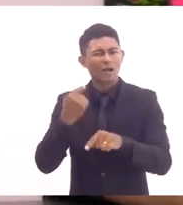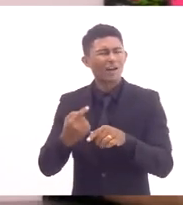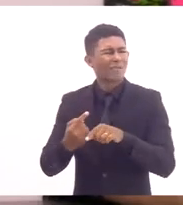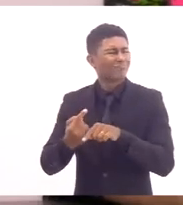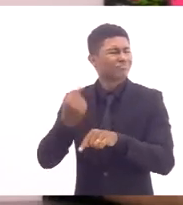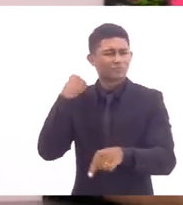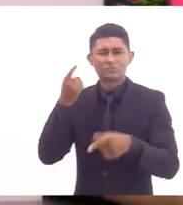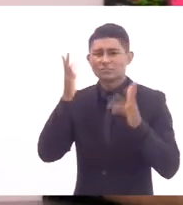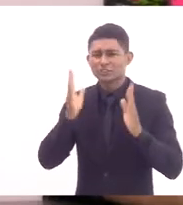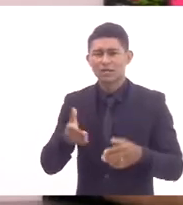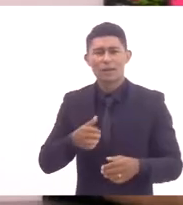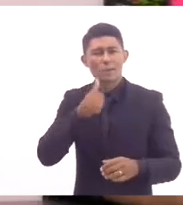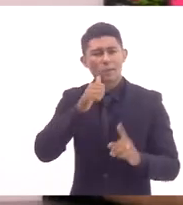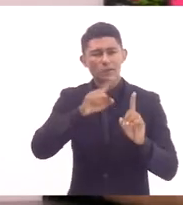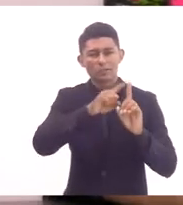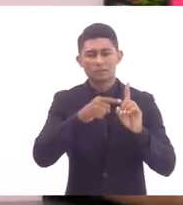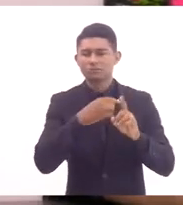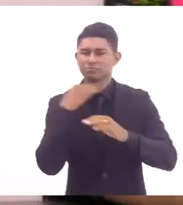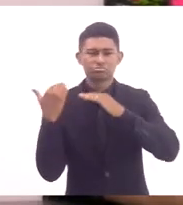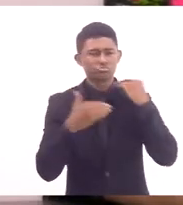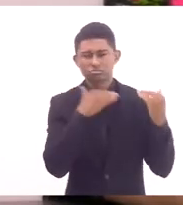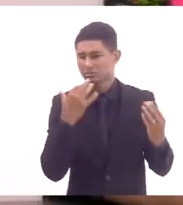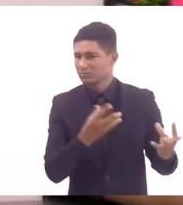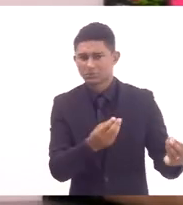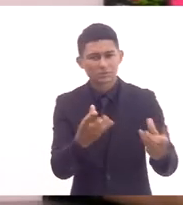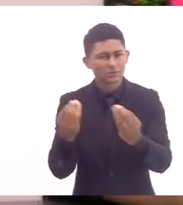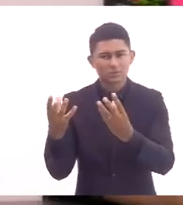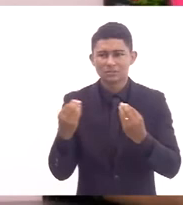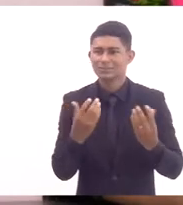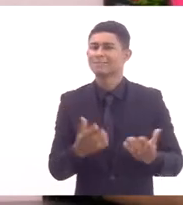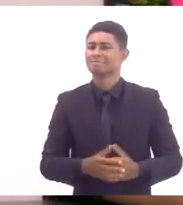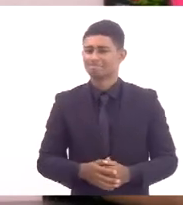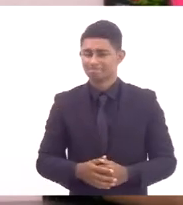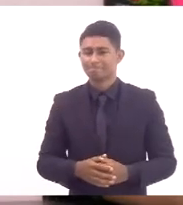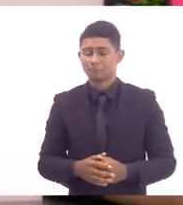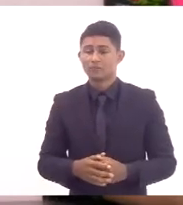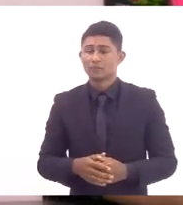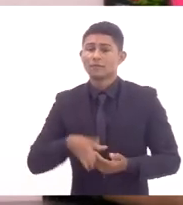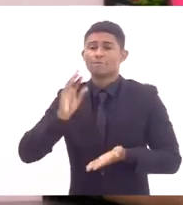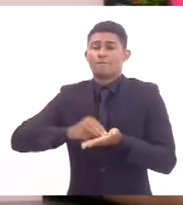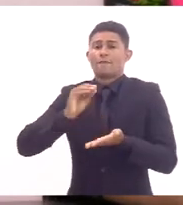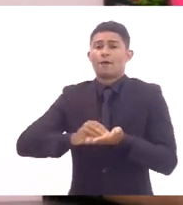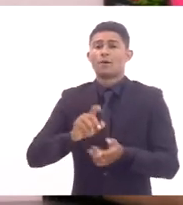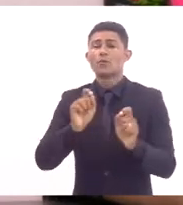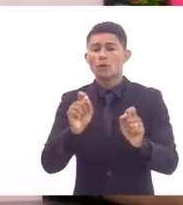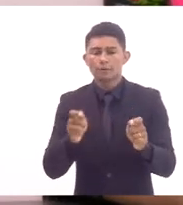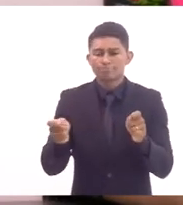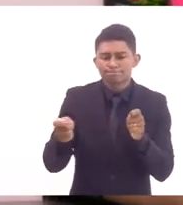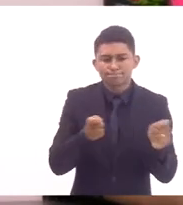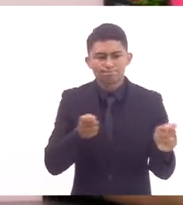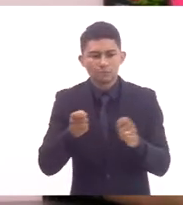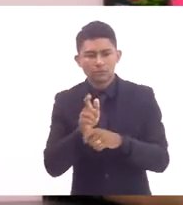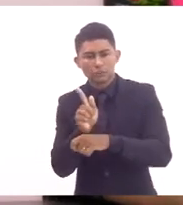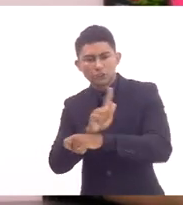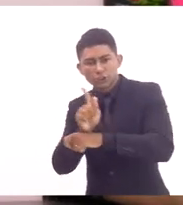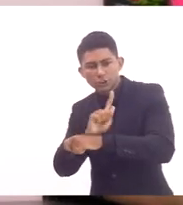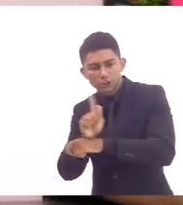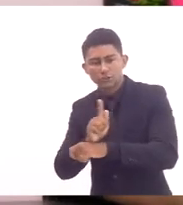e que é a a falta de gestão né Com relação à